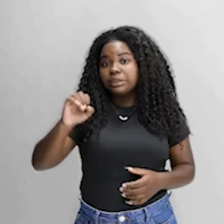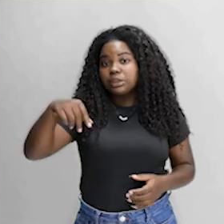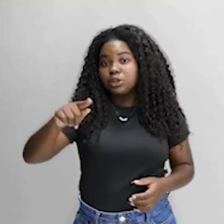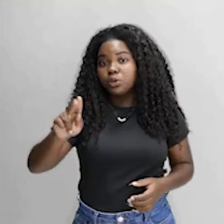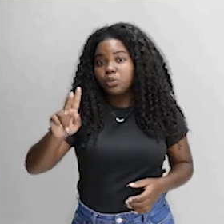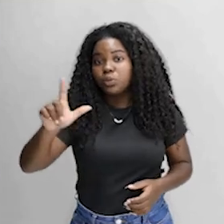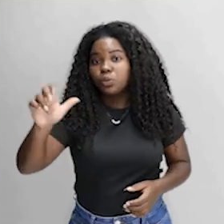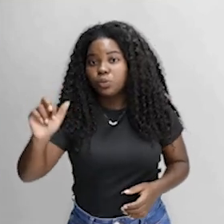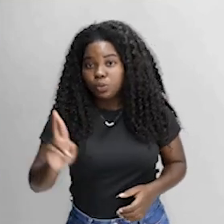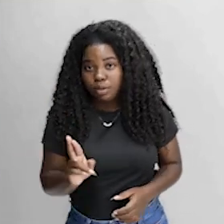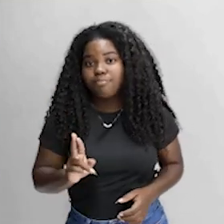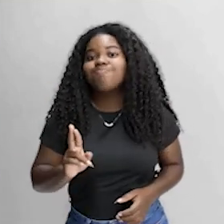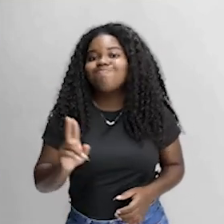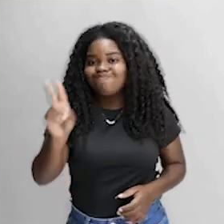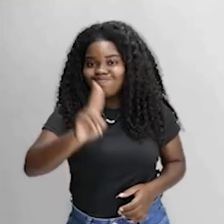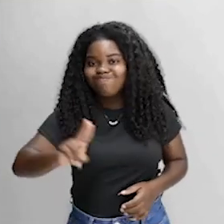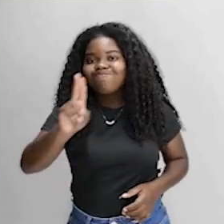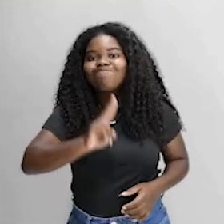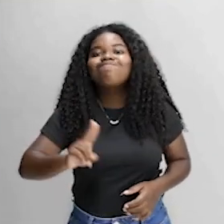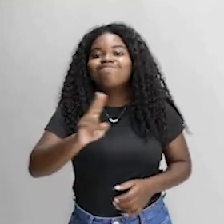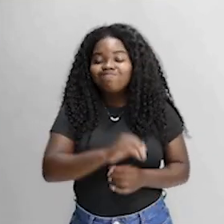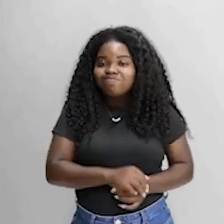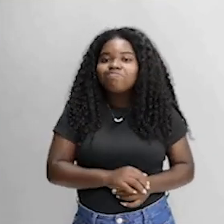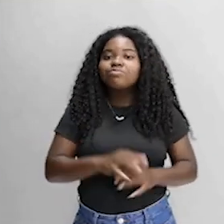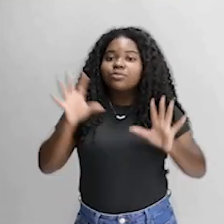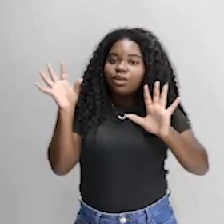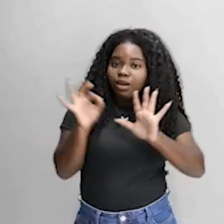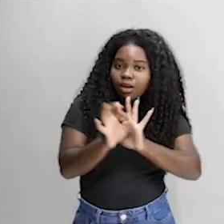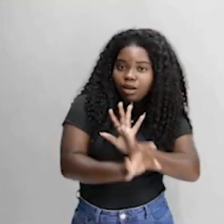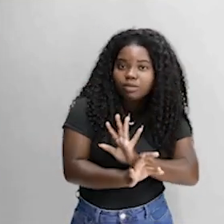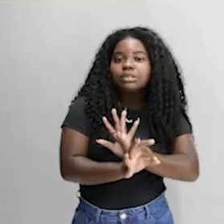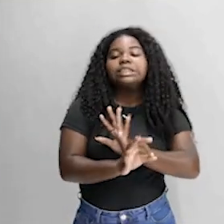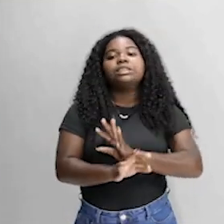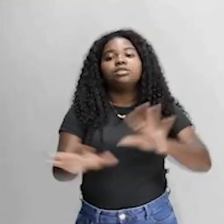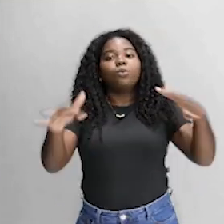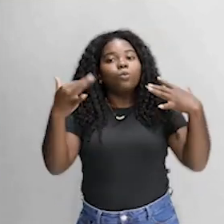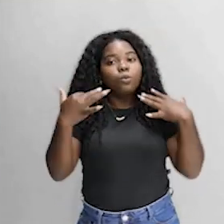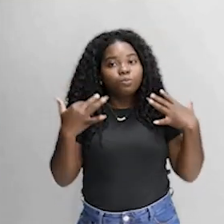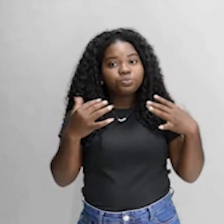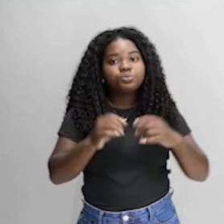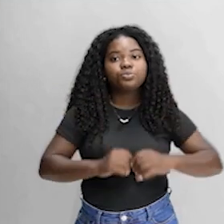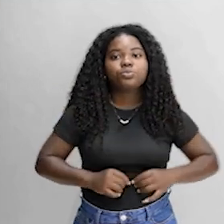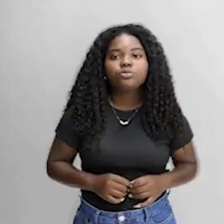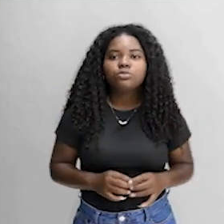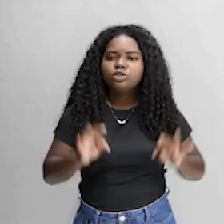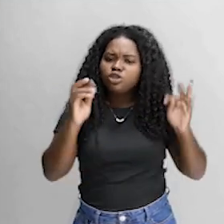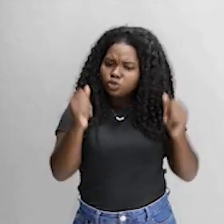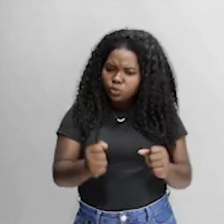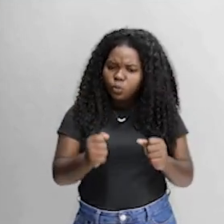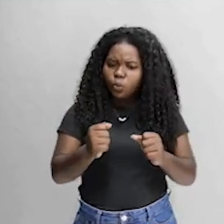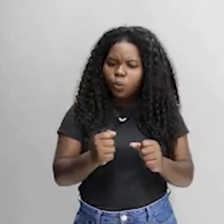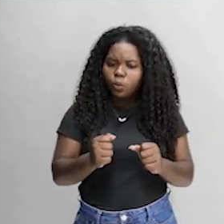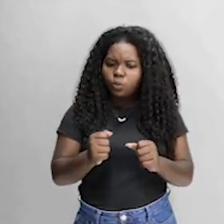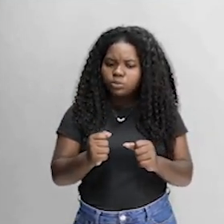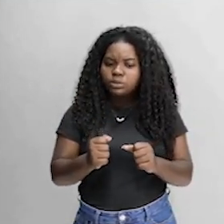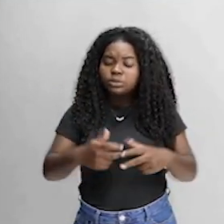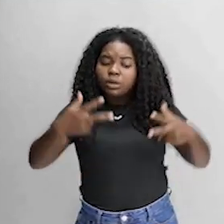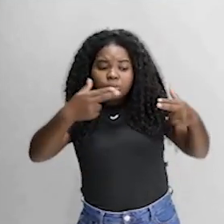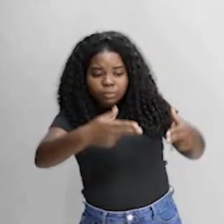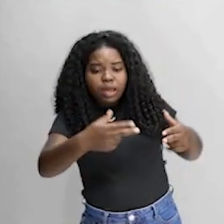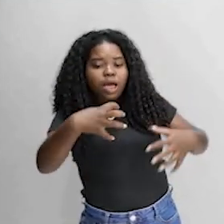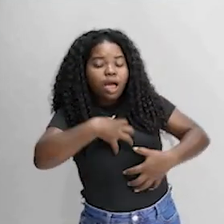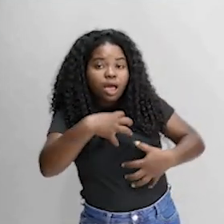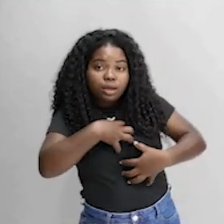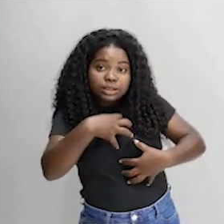singular, está coerente, ok? Preste atenção, todos esses termos eles estão no mesmo